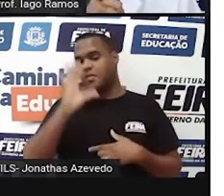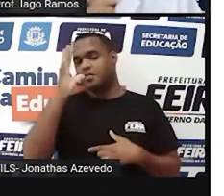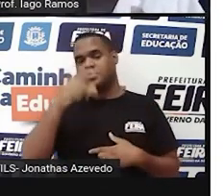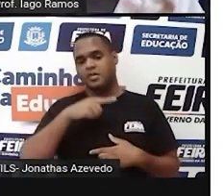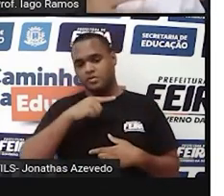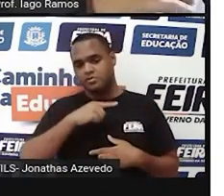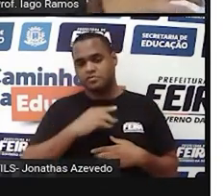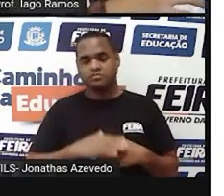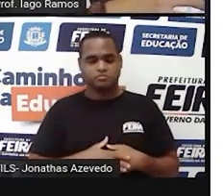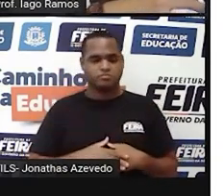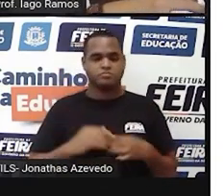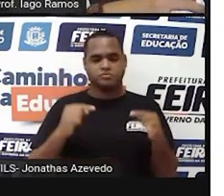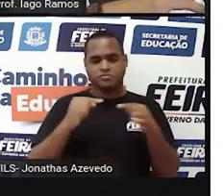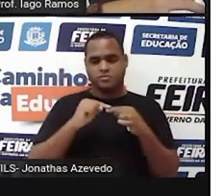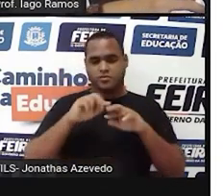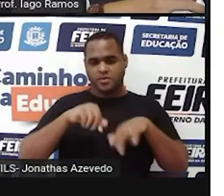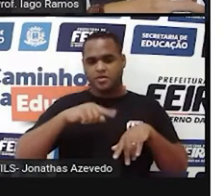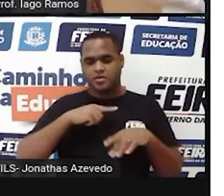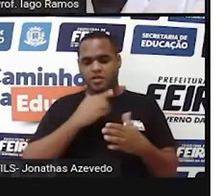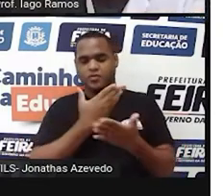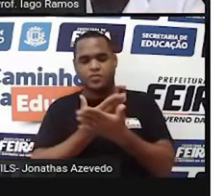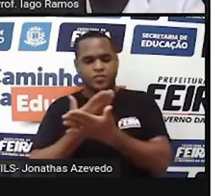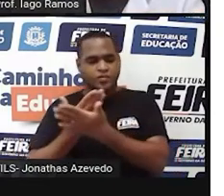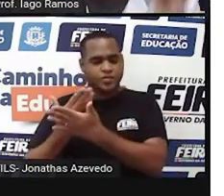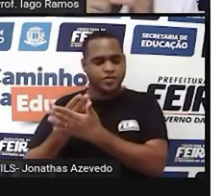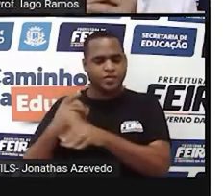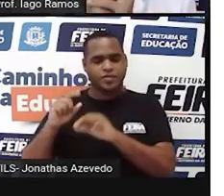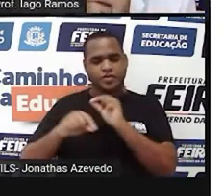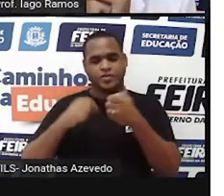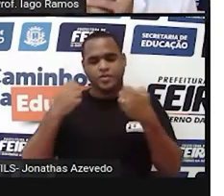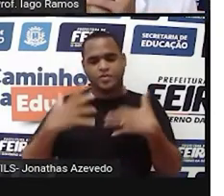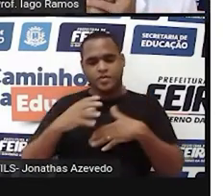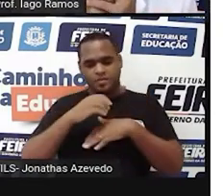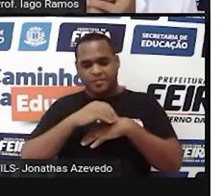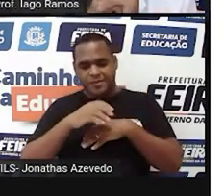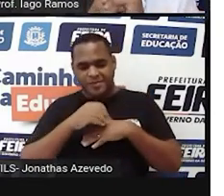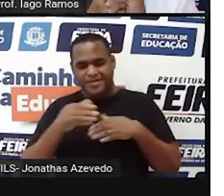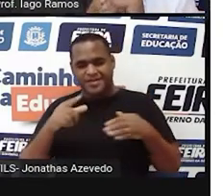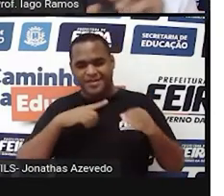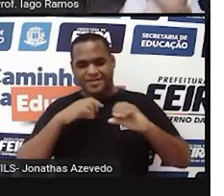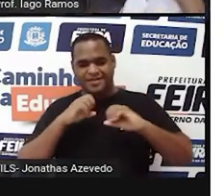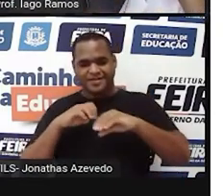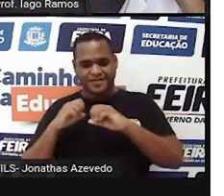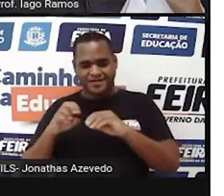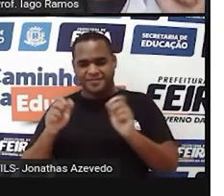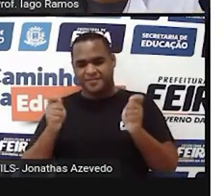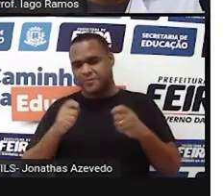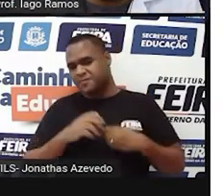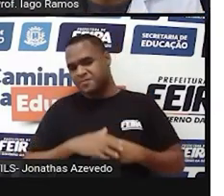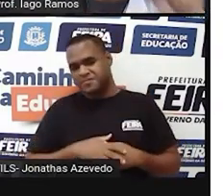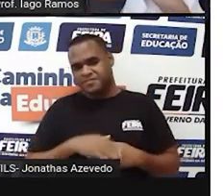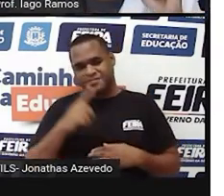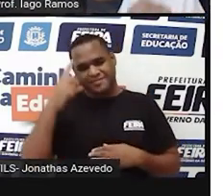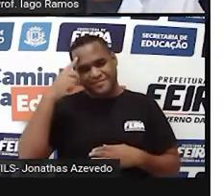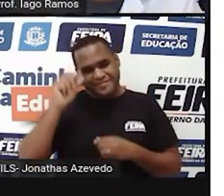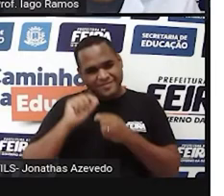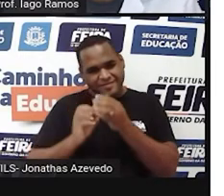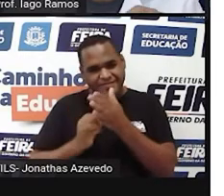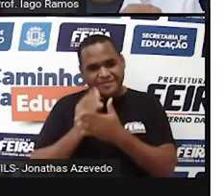tá? E tem a ver com o que a gente está estudando aqui, e é por isso que ela está aqui nessa aula. Olha só, uma fábrica